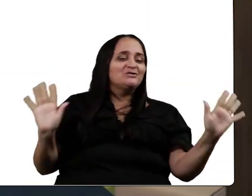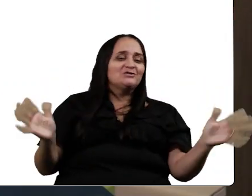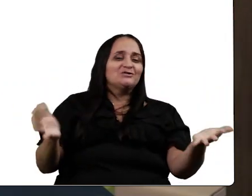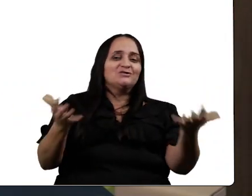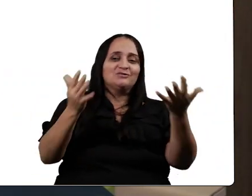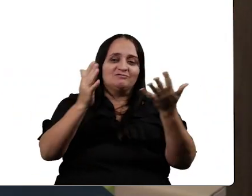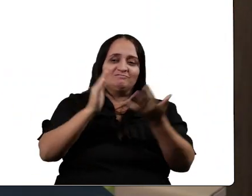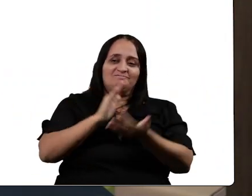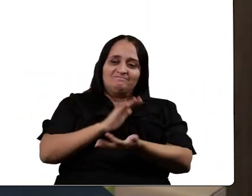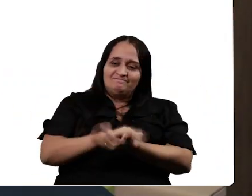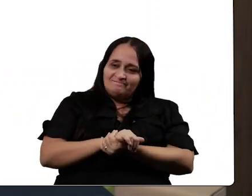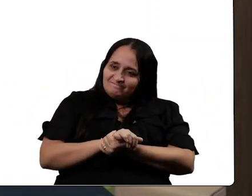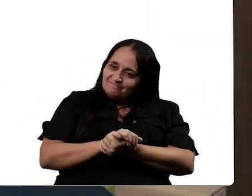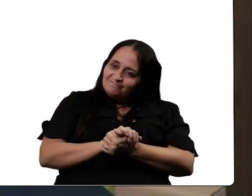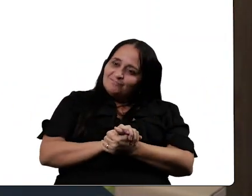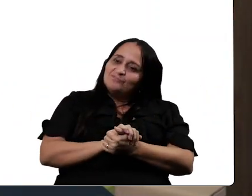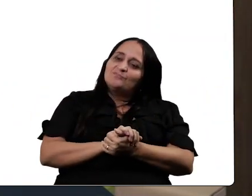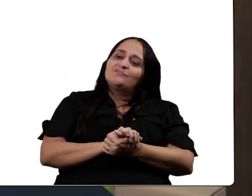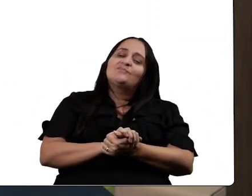está chegando,